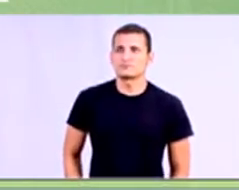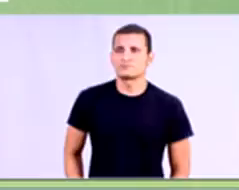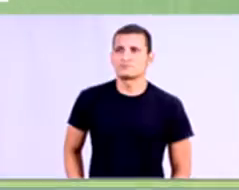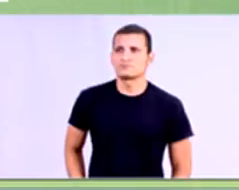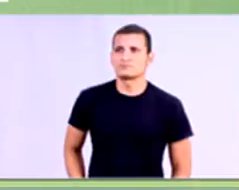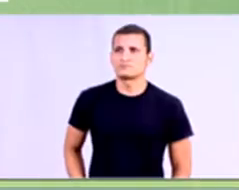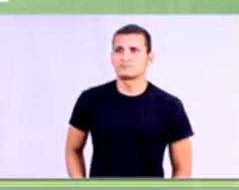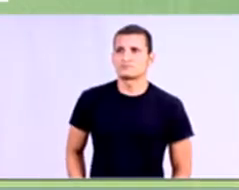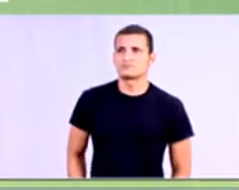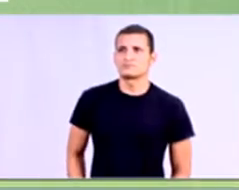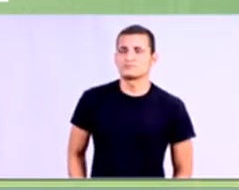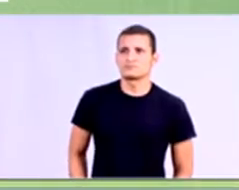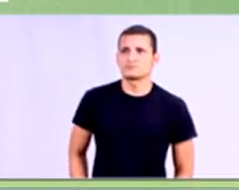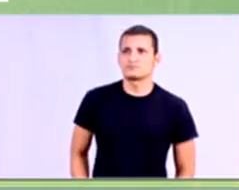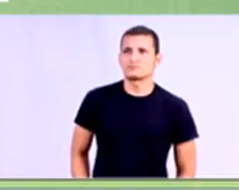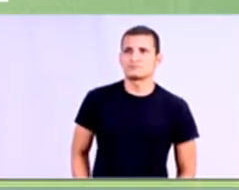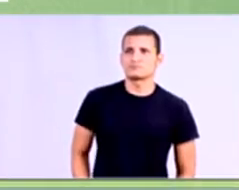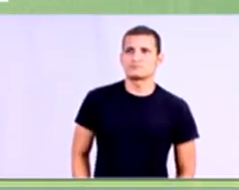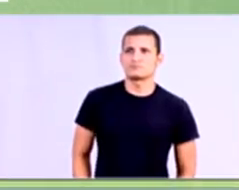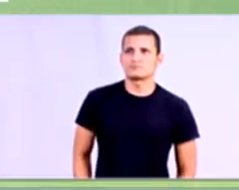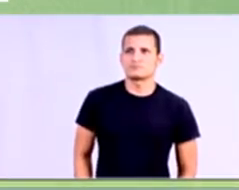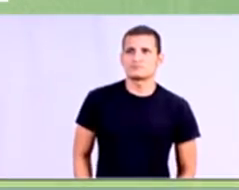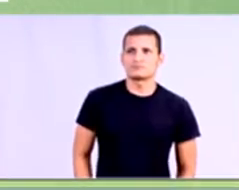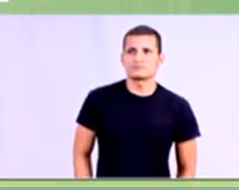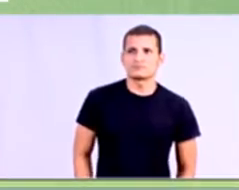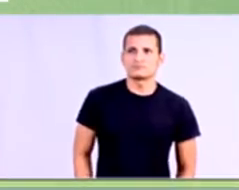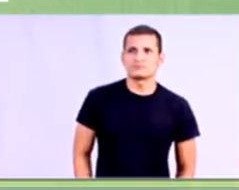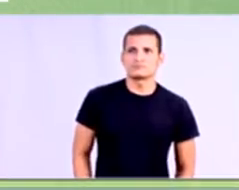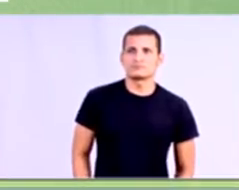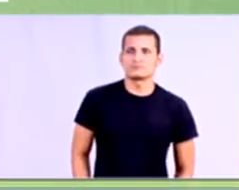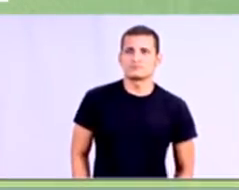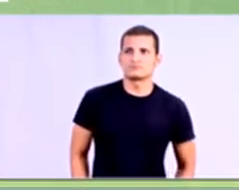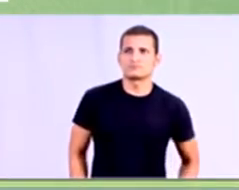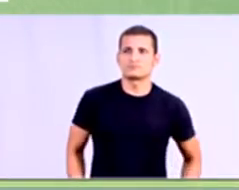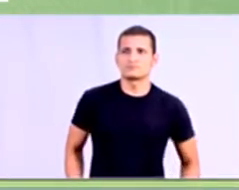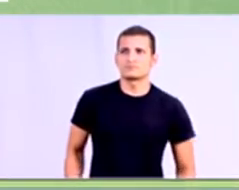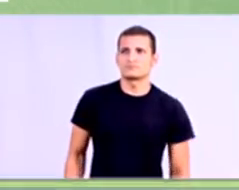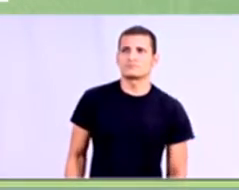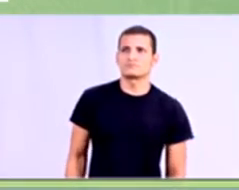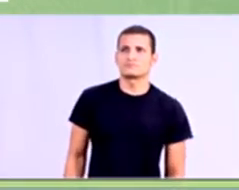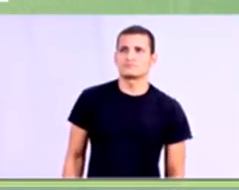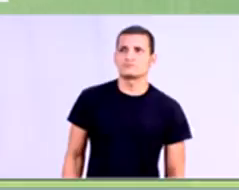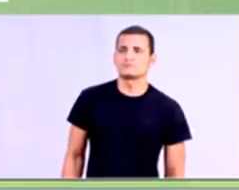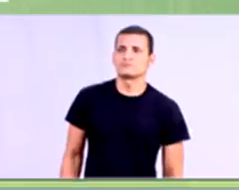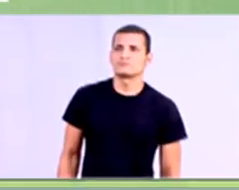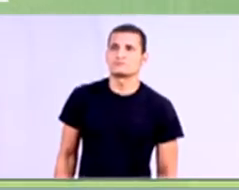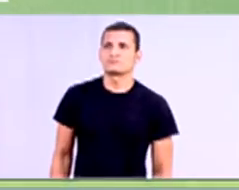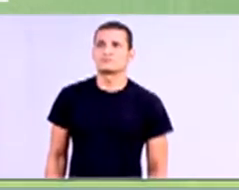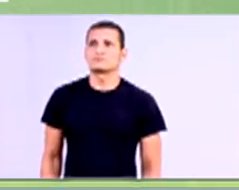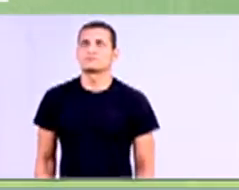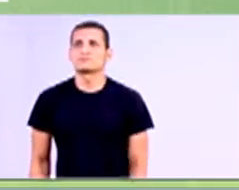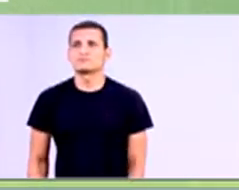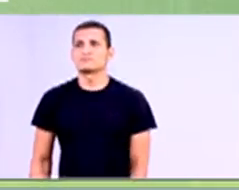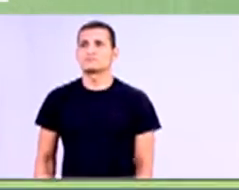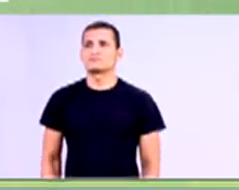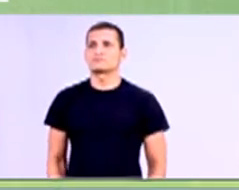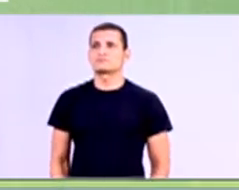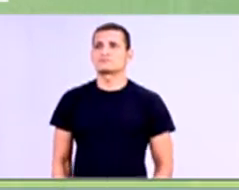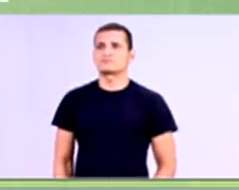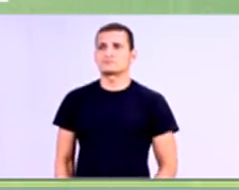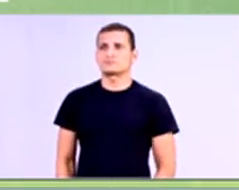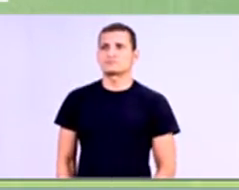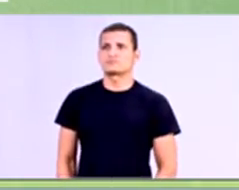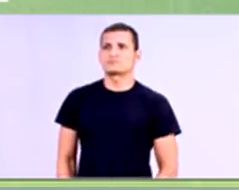Eu acho que vai apagar, né? Tá meio... Aí, apagou. Bom, voltando então na estrutura composta. Essas